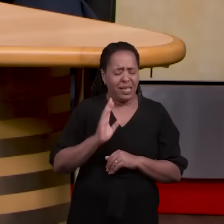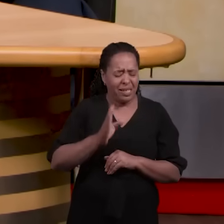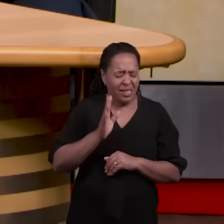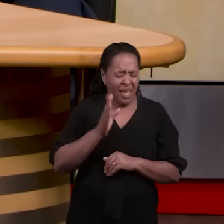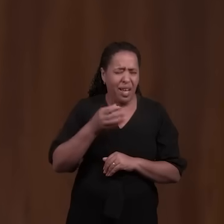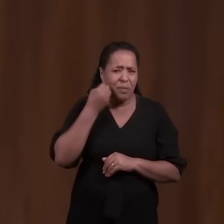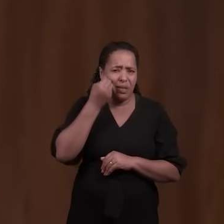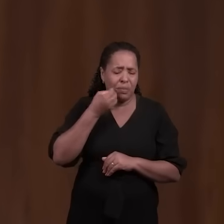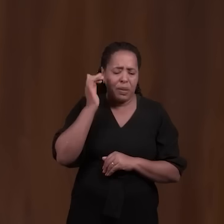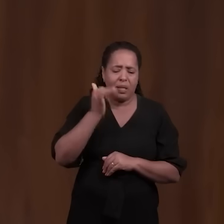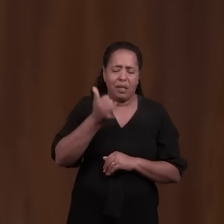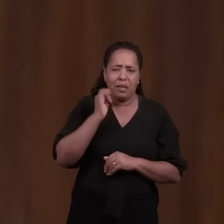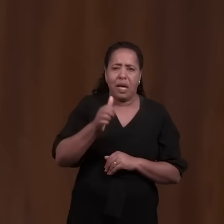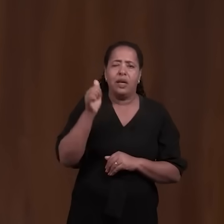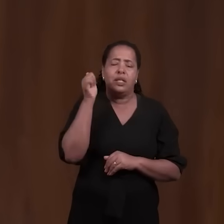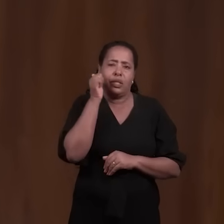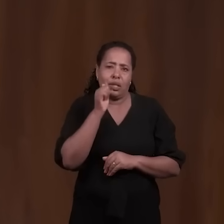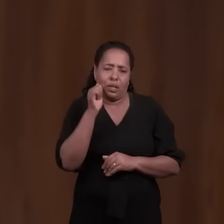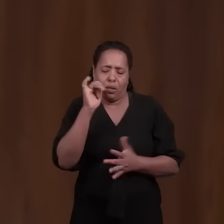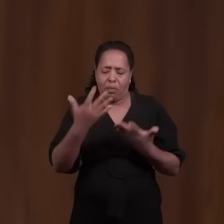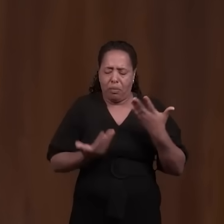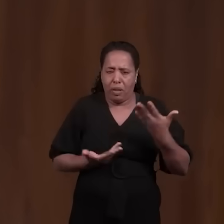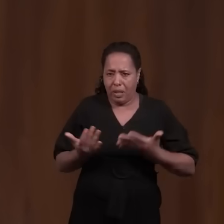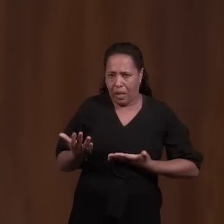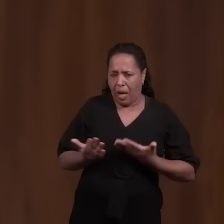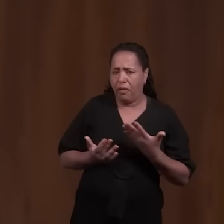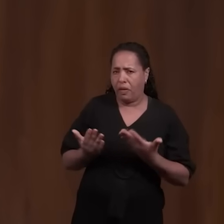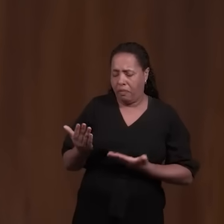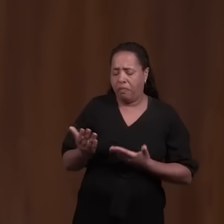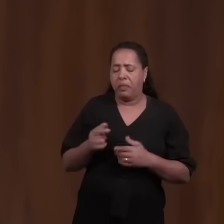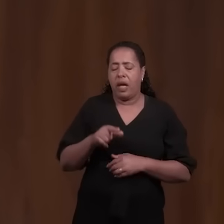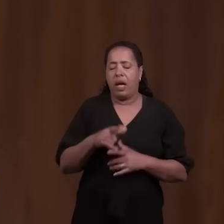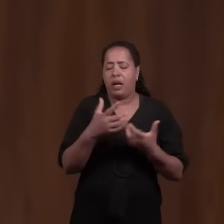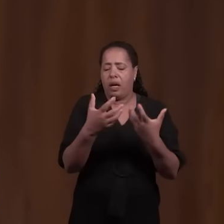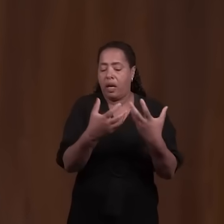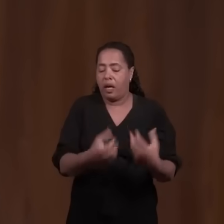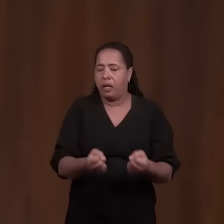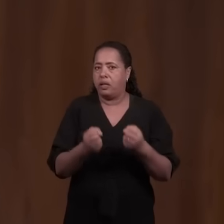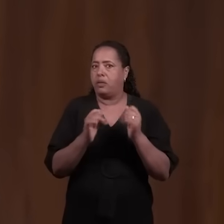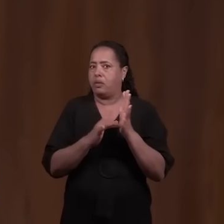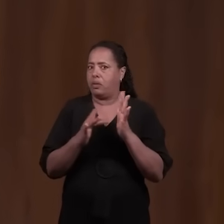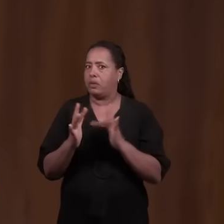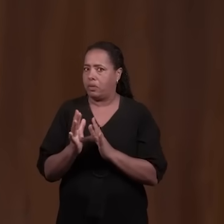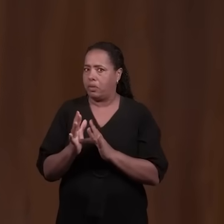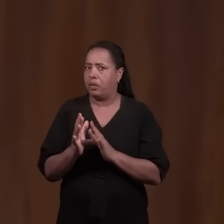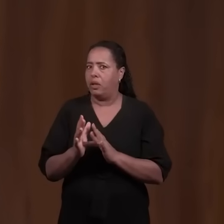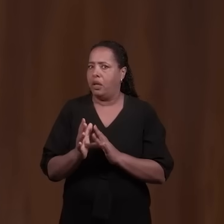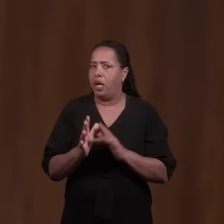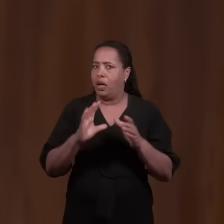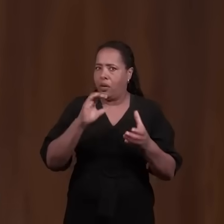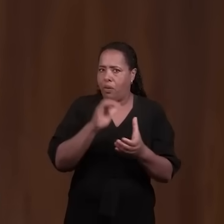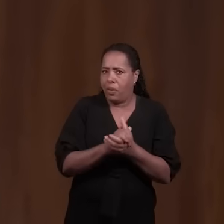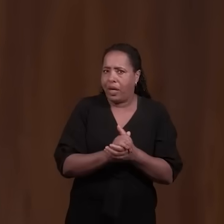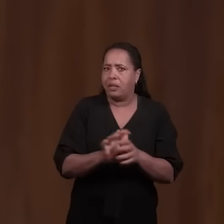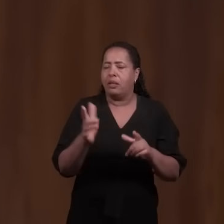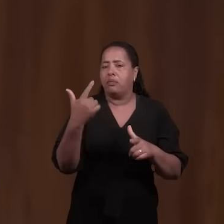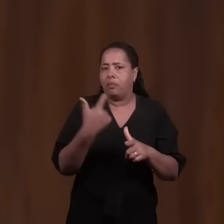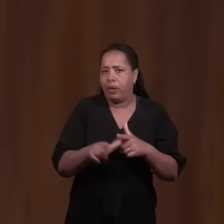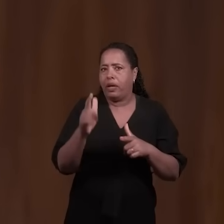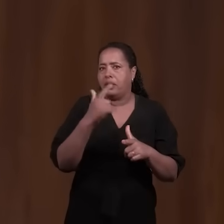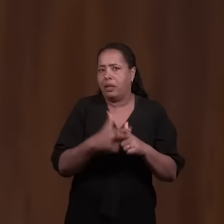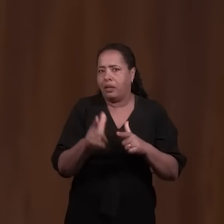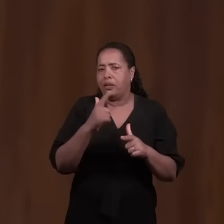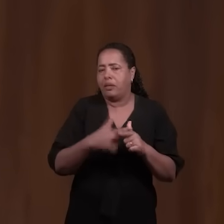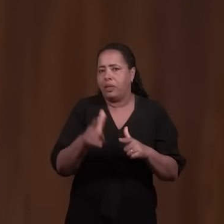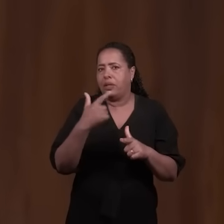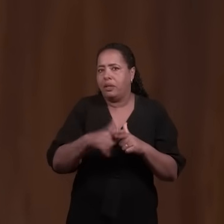eu sempre conto essa experiência de uma jovem senhora que se converteu. Ela tinha um problema muito sério no casamento, terrível